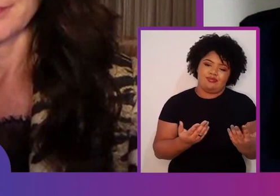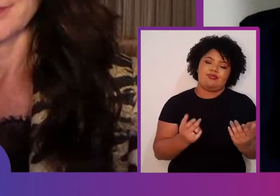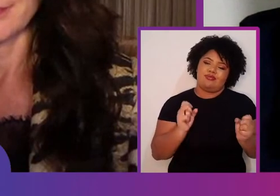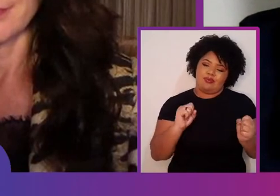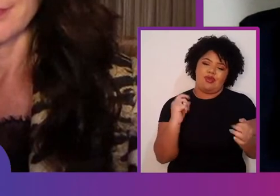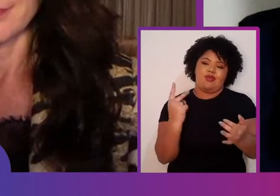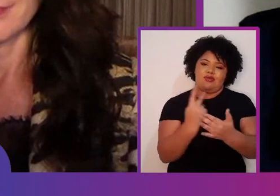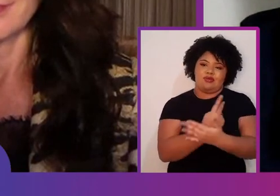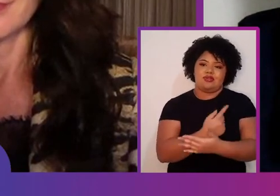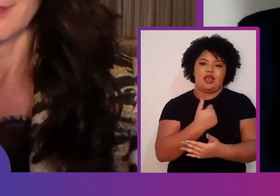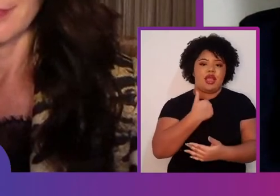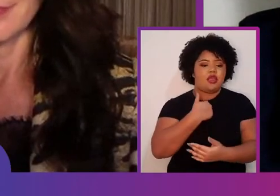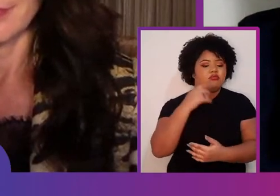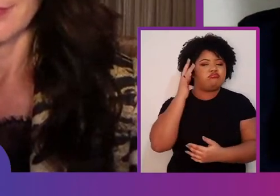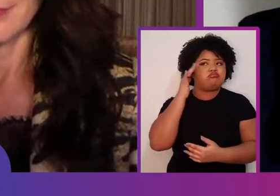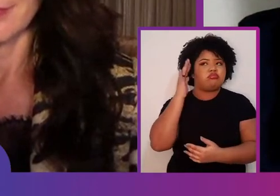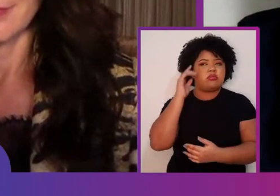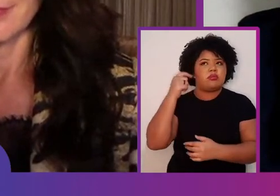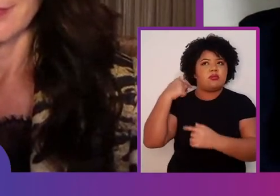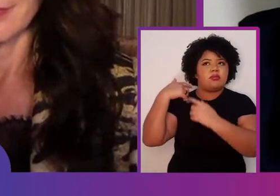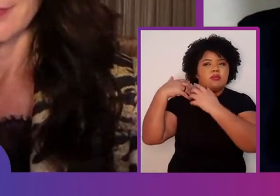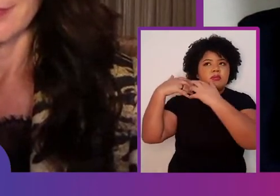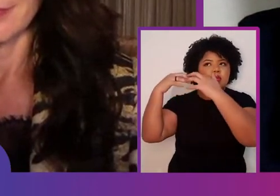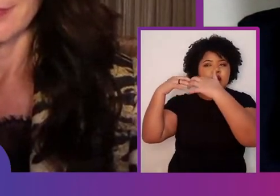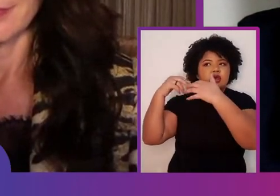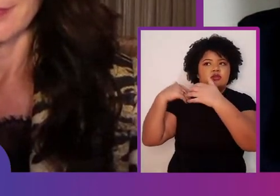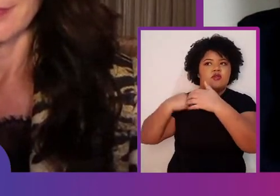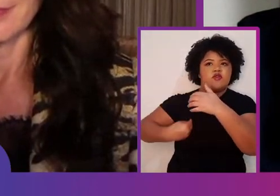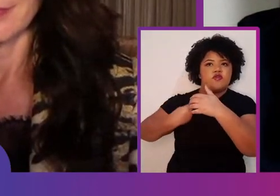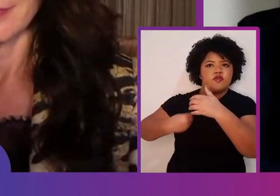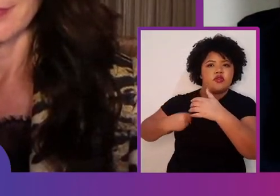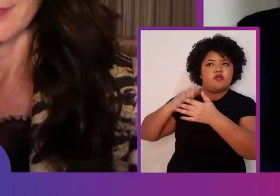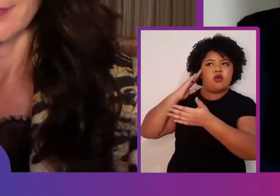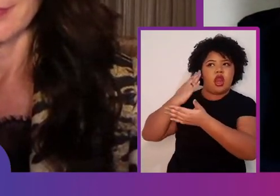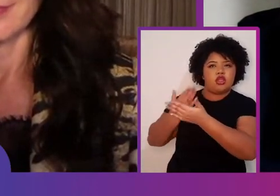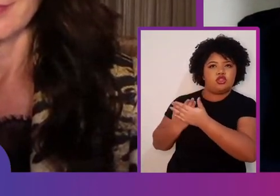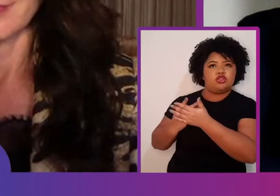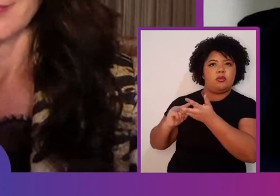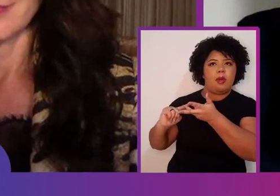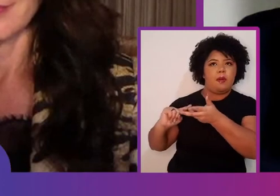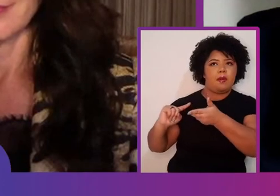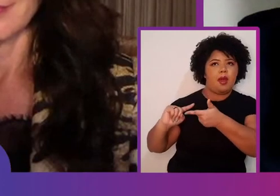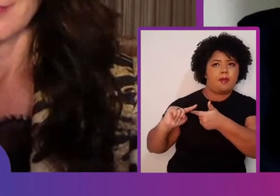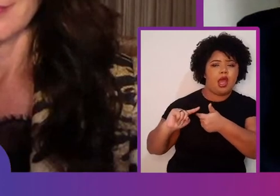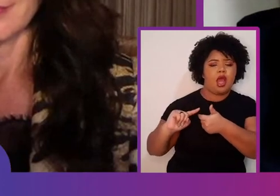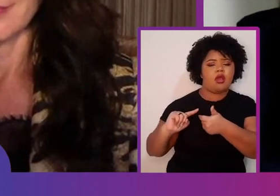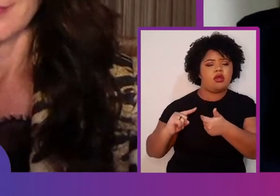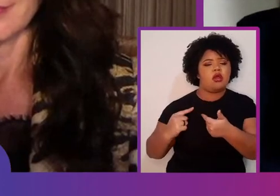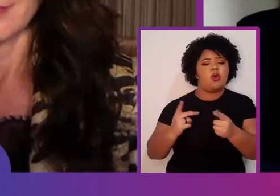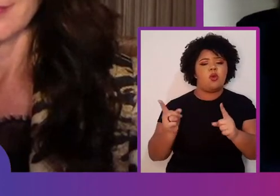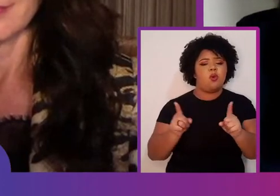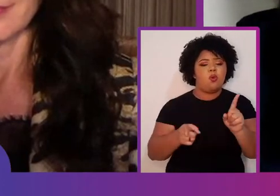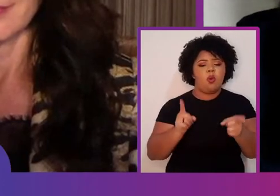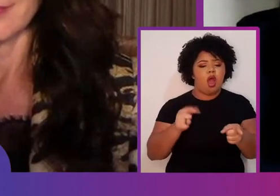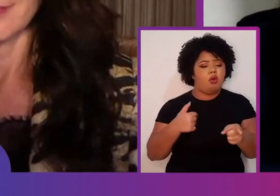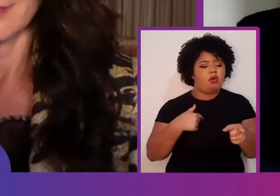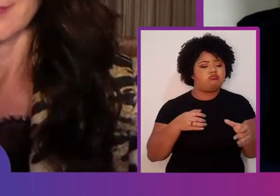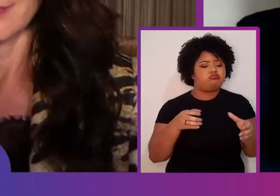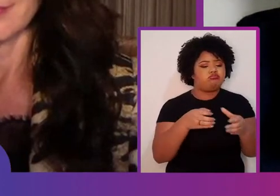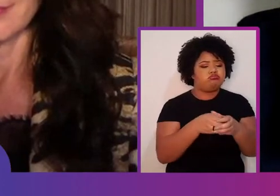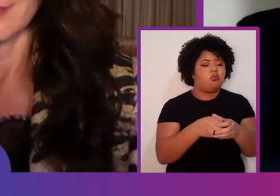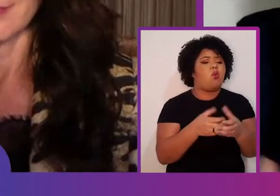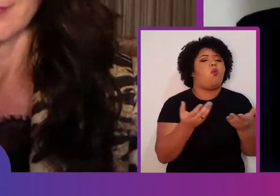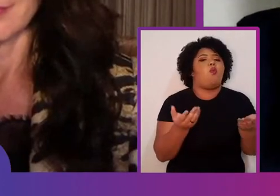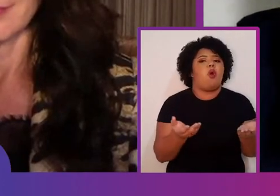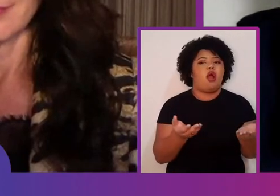ressonância daquilo que eu penso, da forma como eu vivo, naquilo que eu acredito, né? Então, quando eu encontro esse grupo